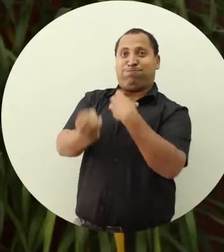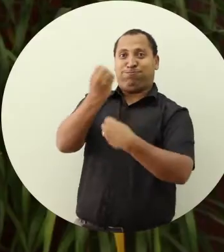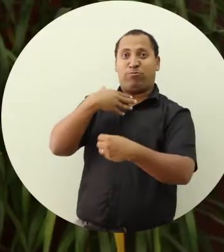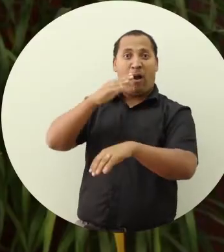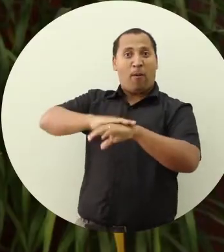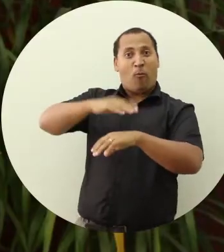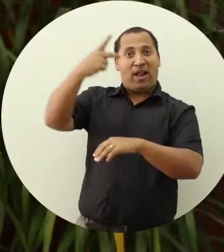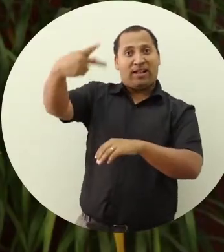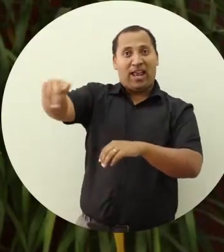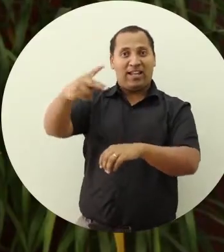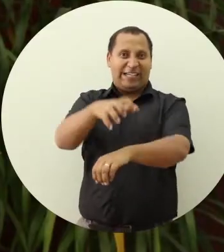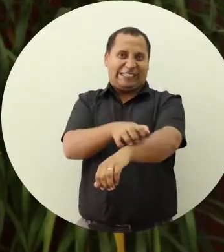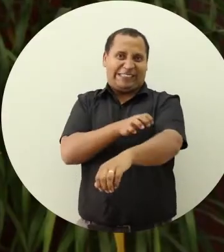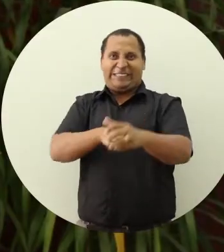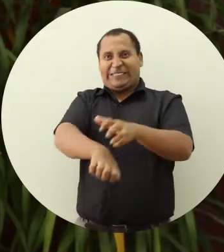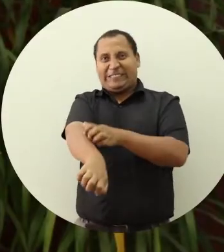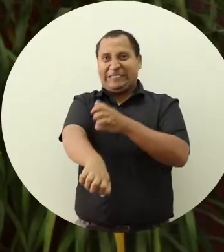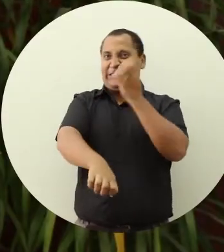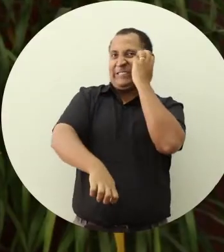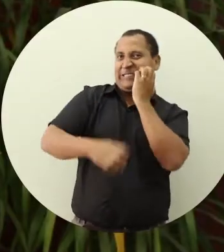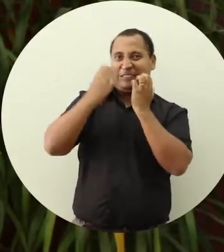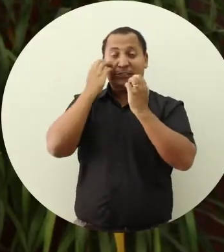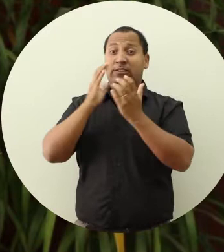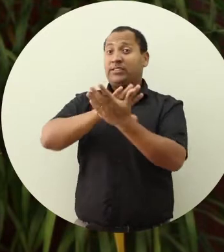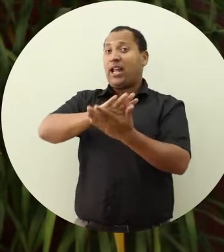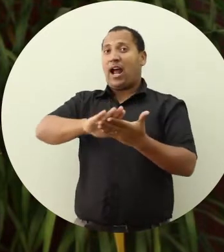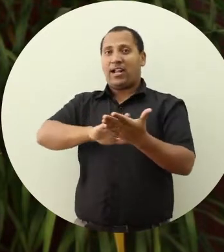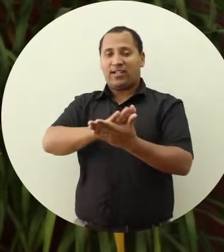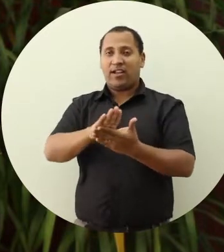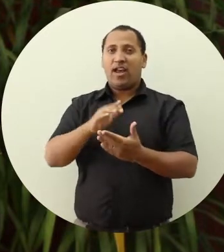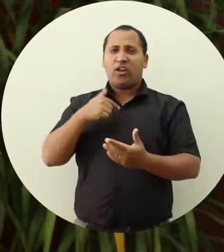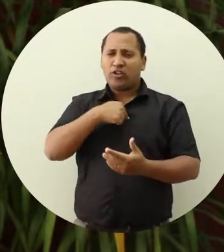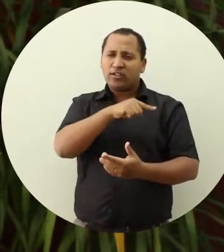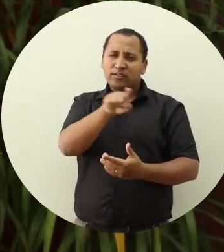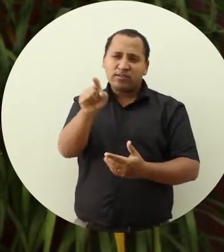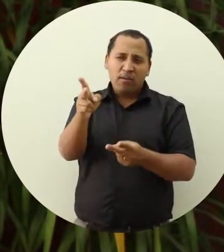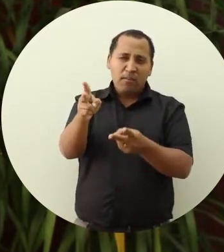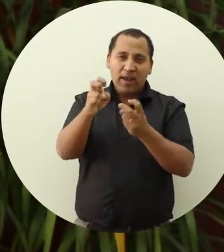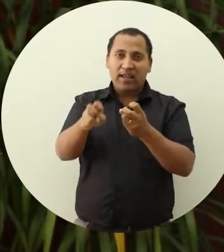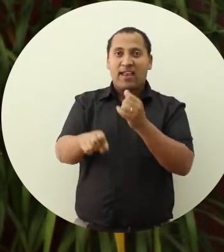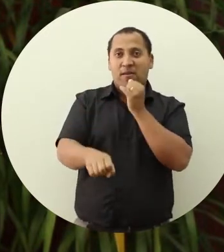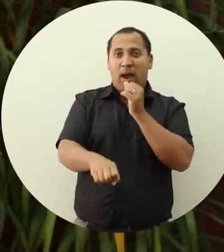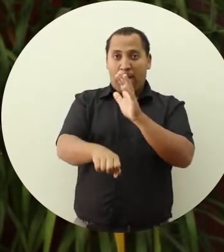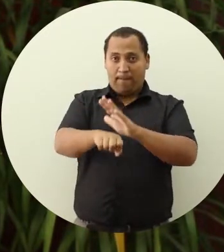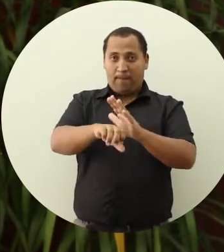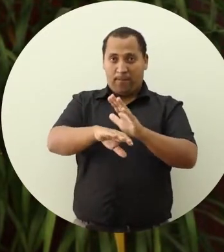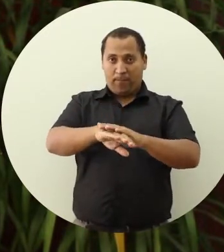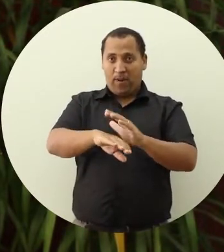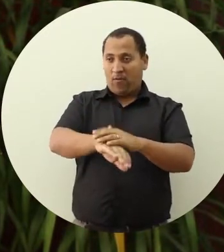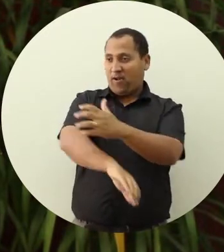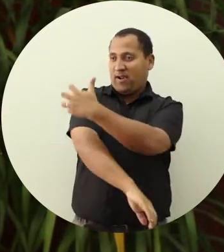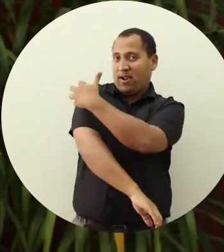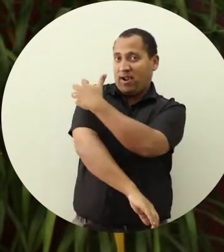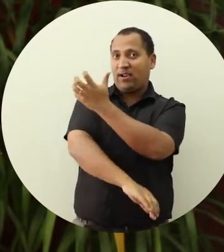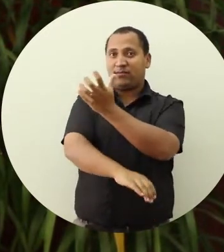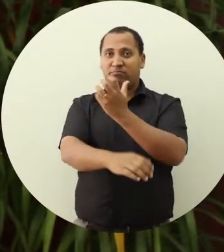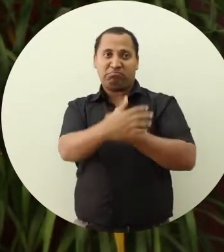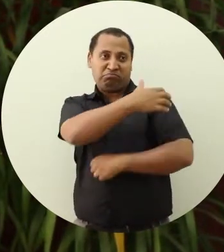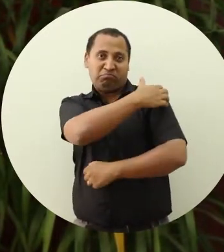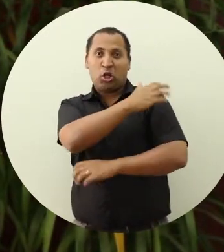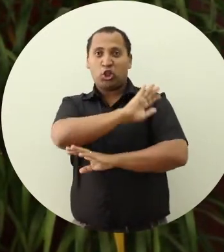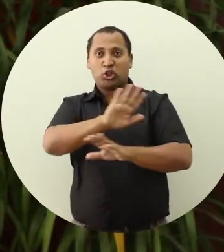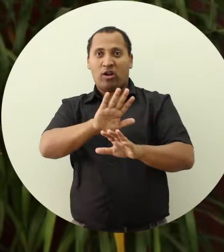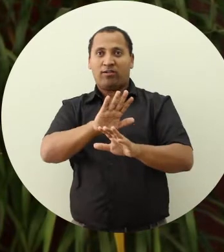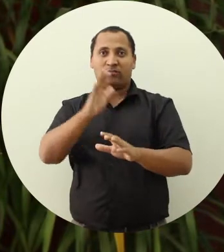lesões. Então, a gente vê que as lesões são sempre em lugares em que o próprio paciente alcança com as mãos ou com o objeto,